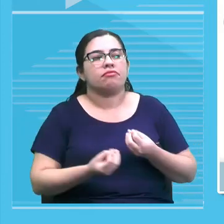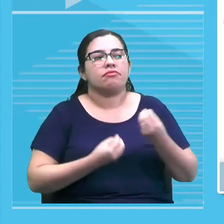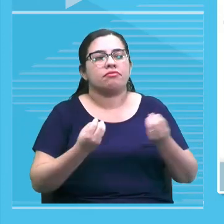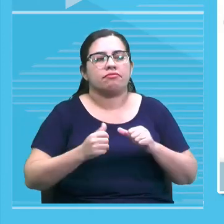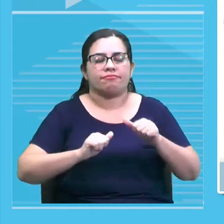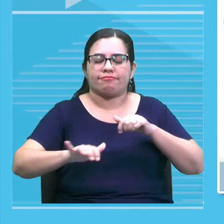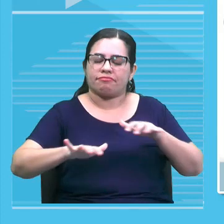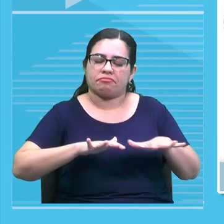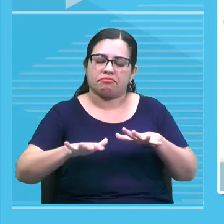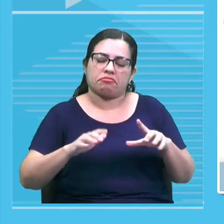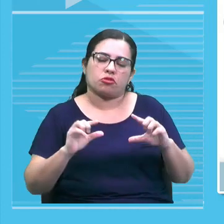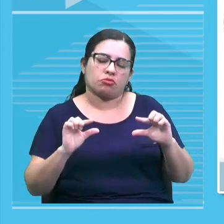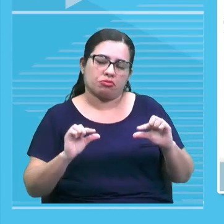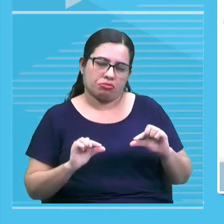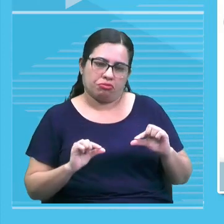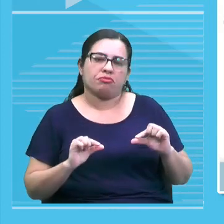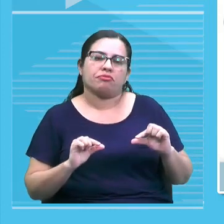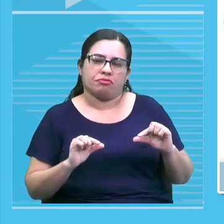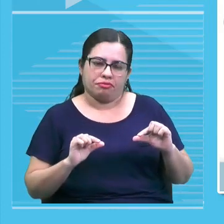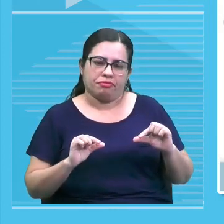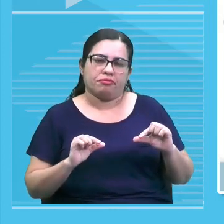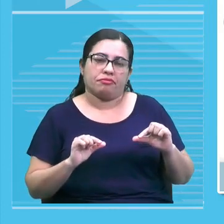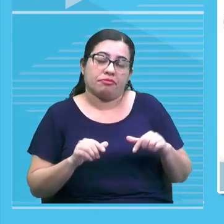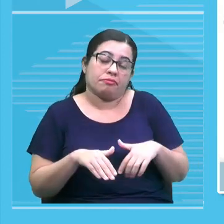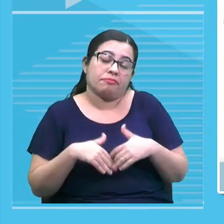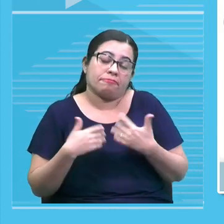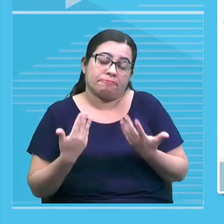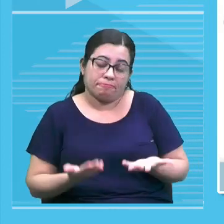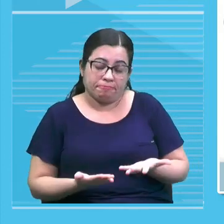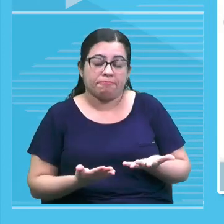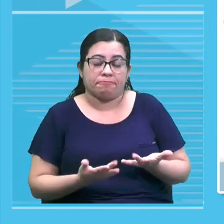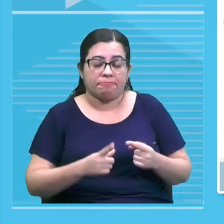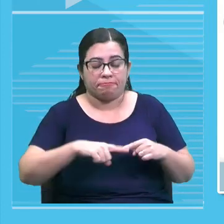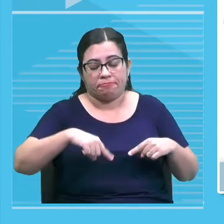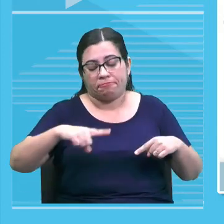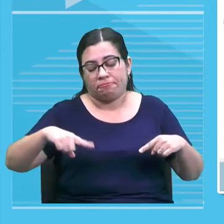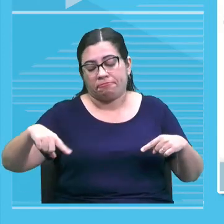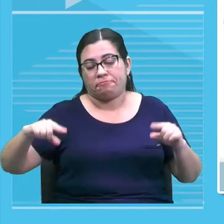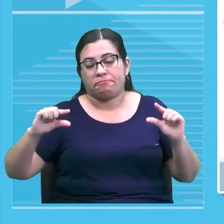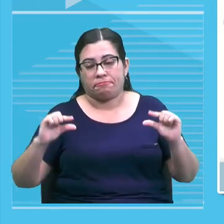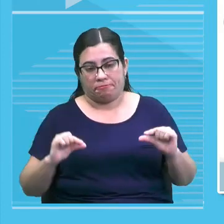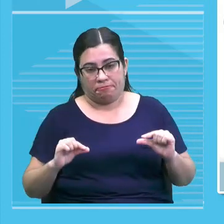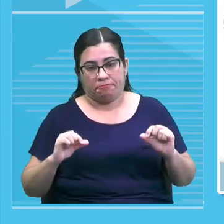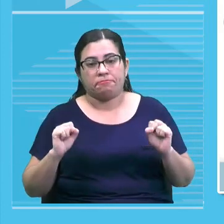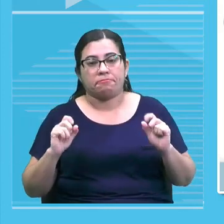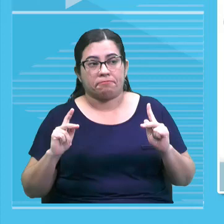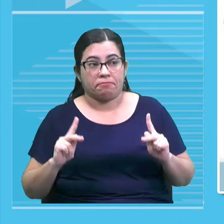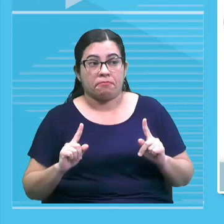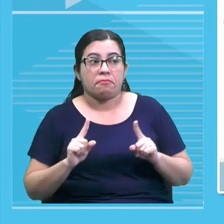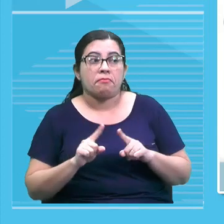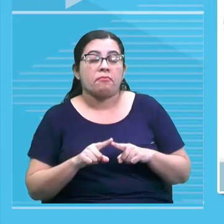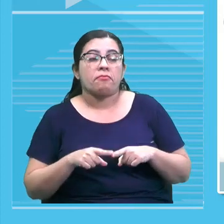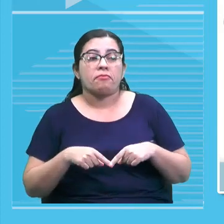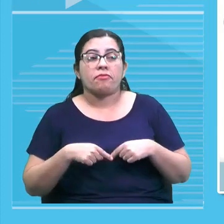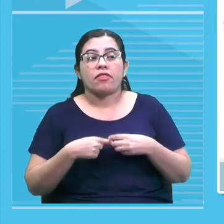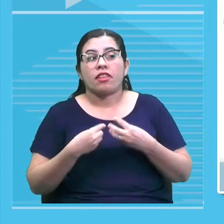oscilação ou seja uma baixa frequência já